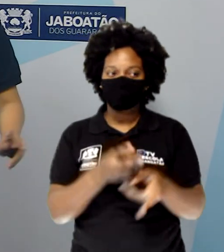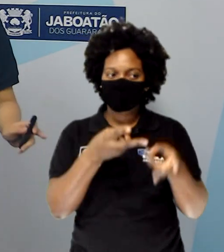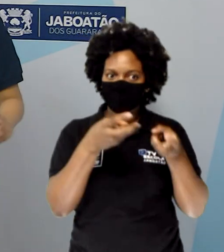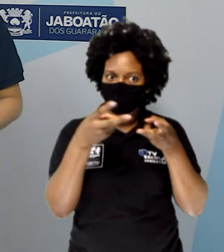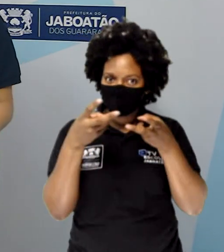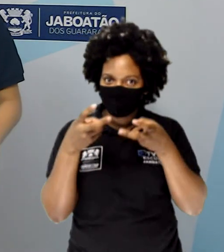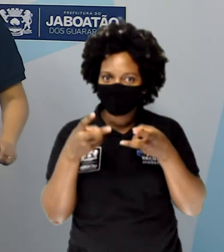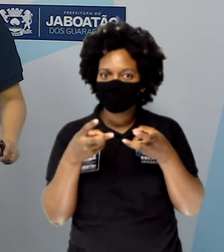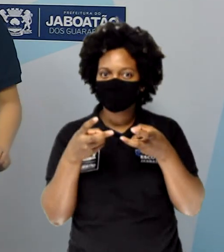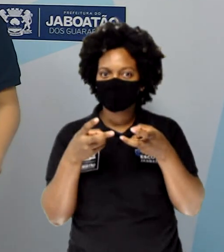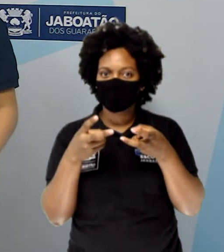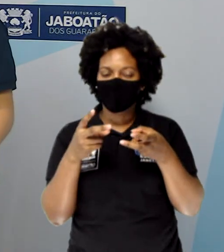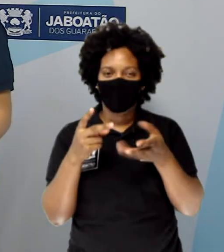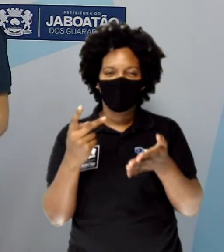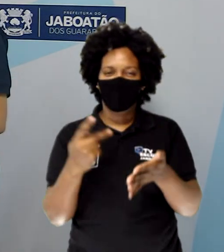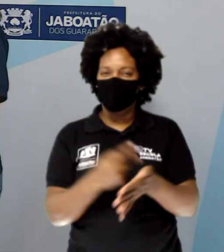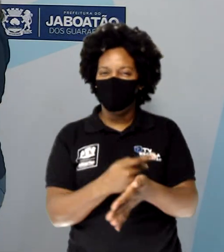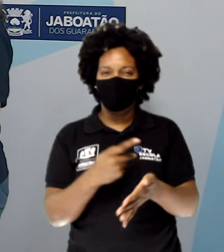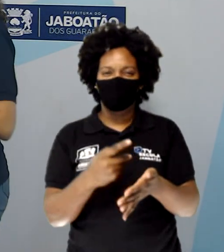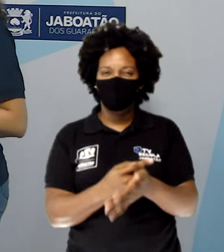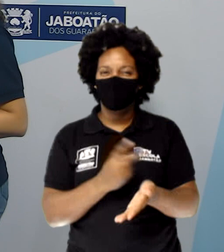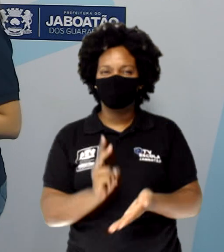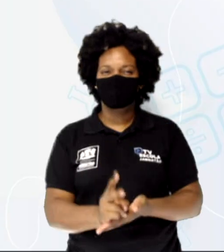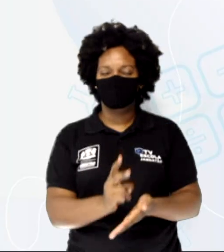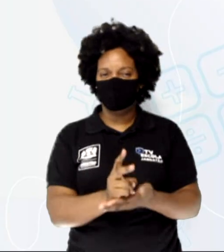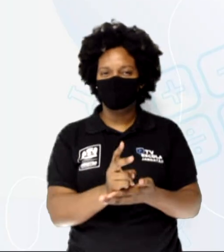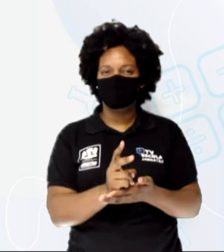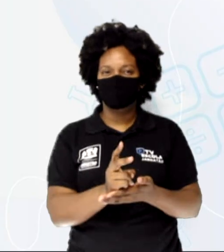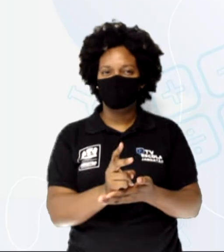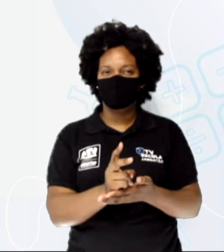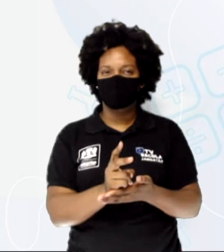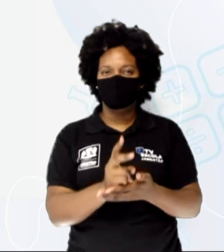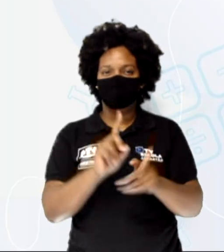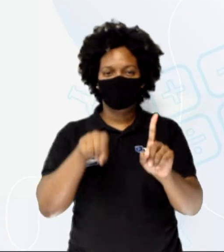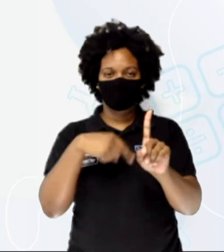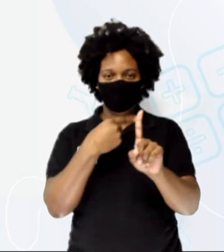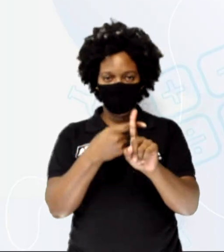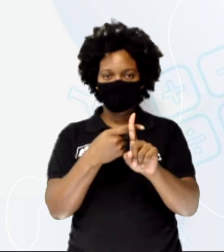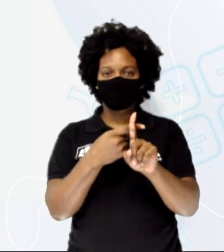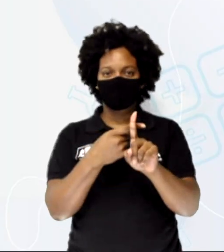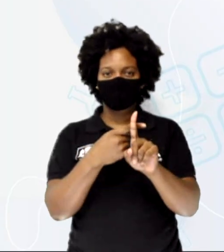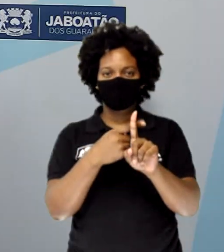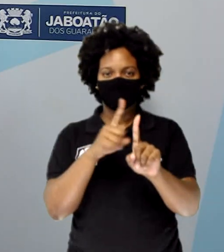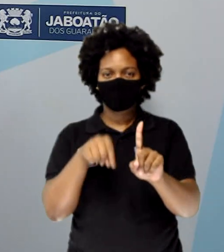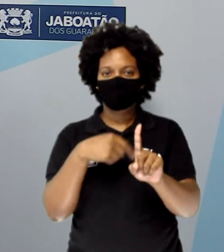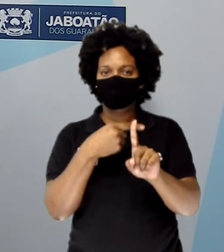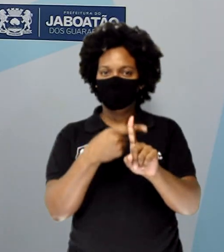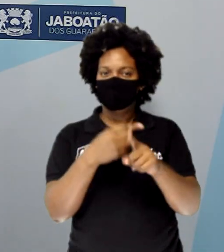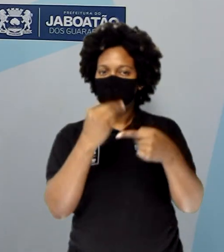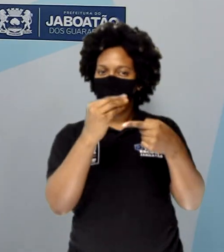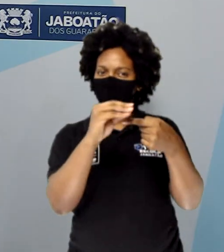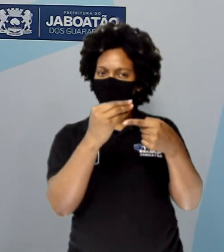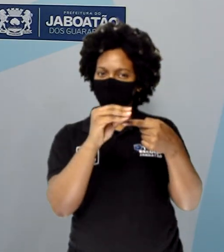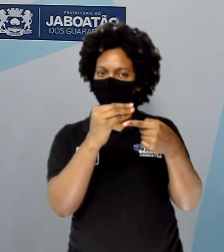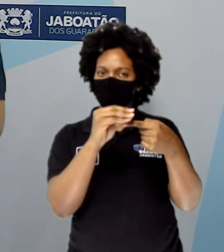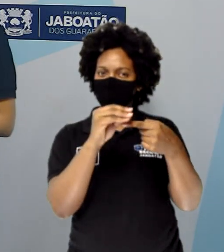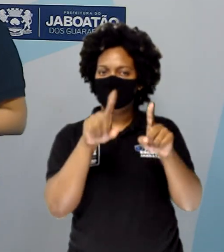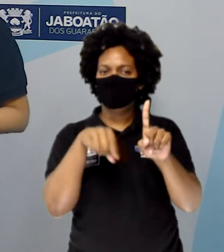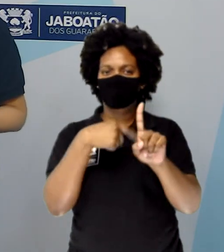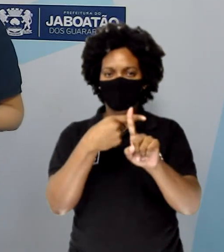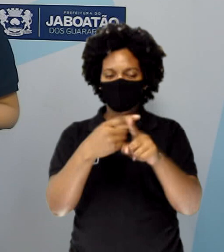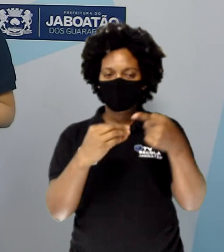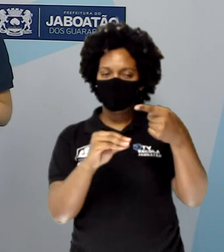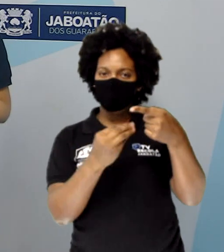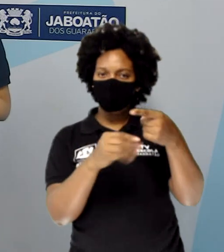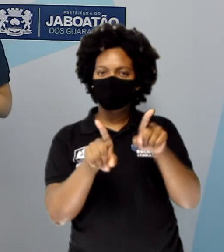Atenção, um erro bem frequente que acontece é isso aqui, ó. Na soma, a gente somar os numeradores e somar os